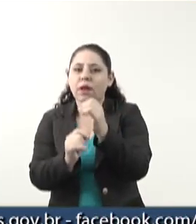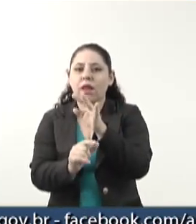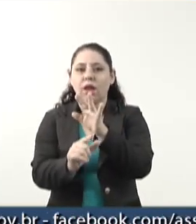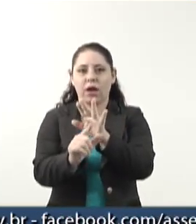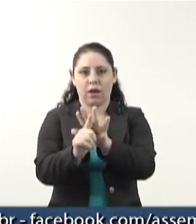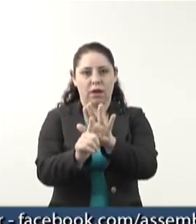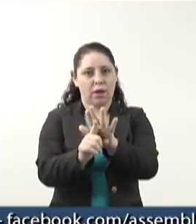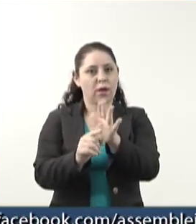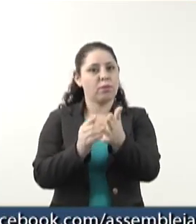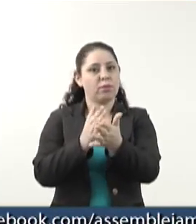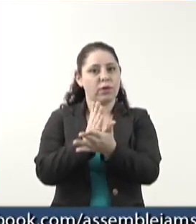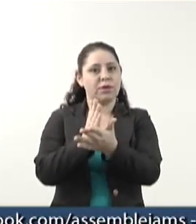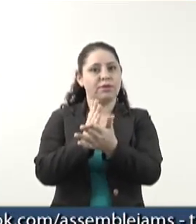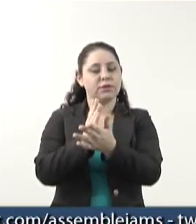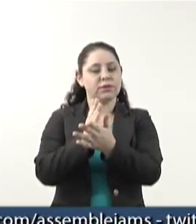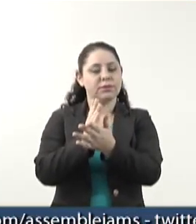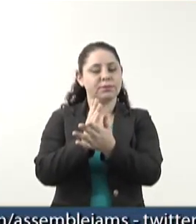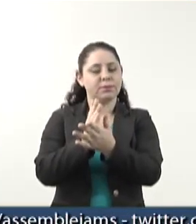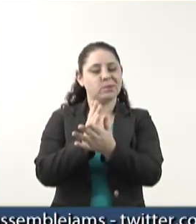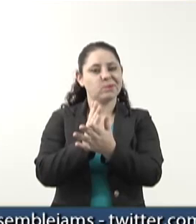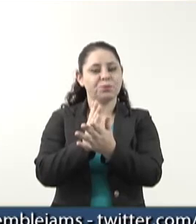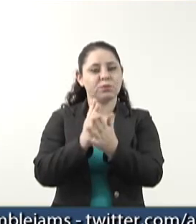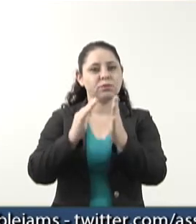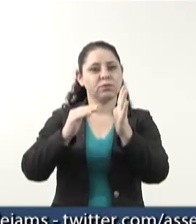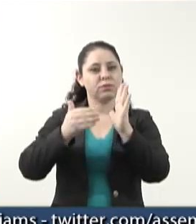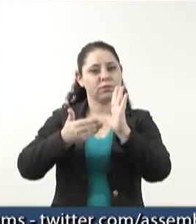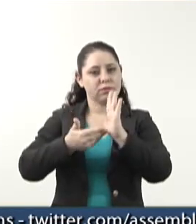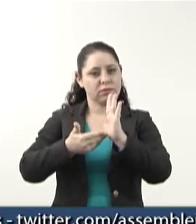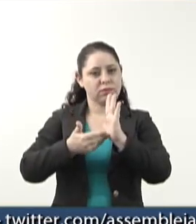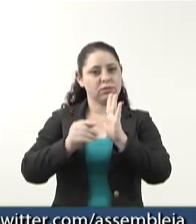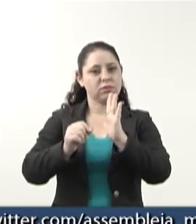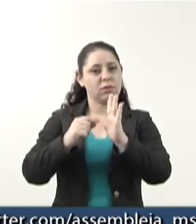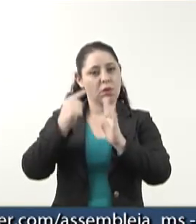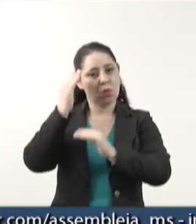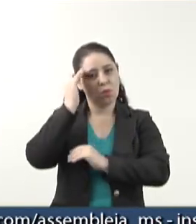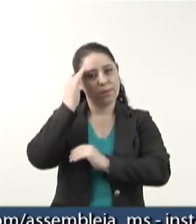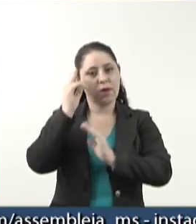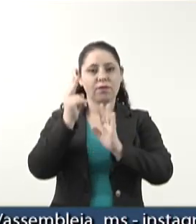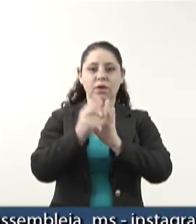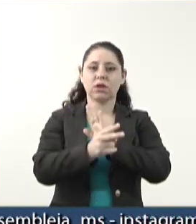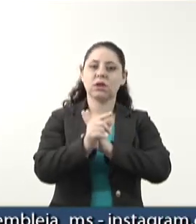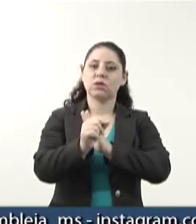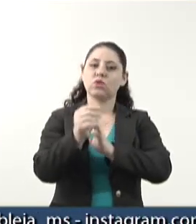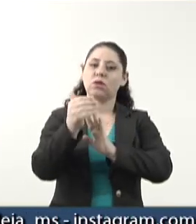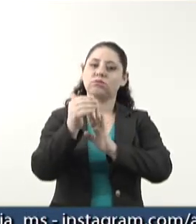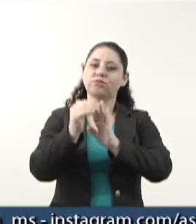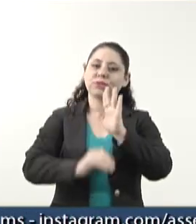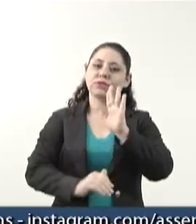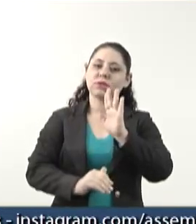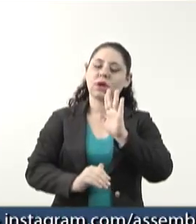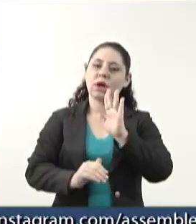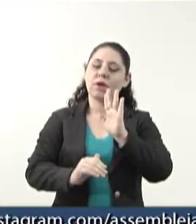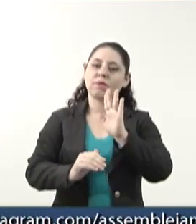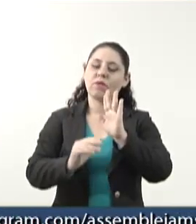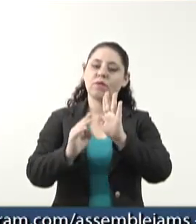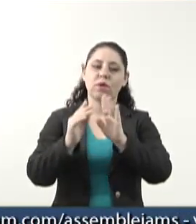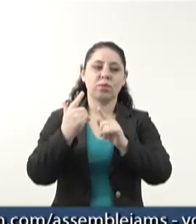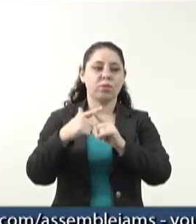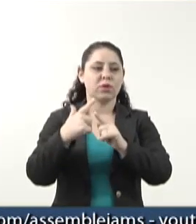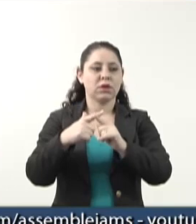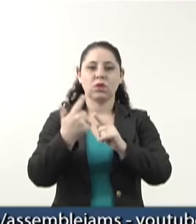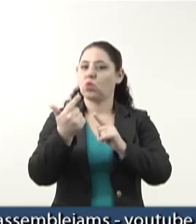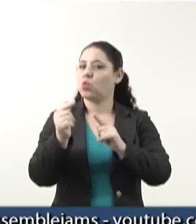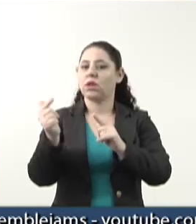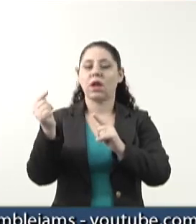lei aprovada pelo Senado, que eu entendo que o que foi vetado será derrubado, porque sem